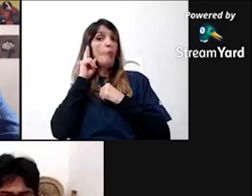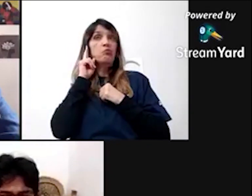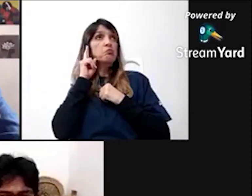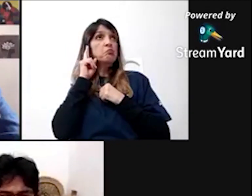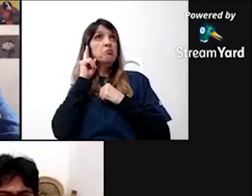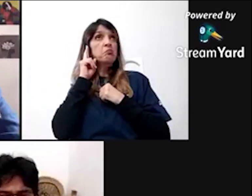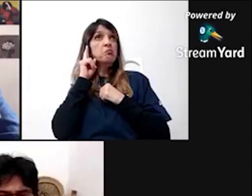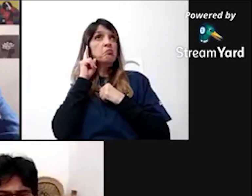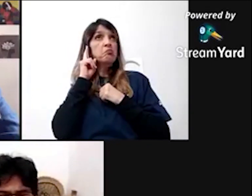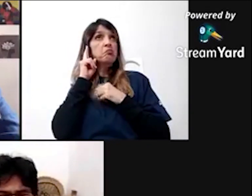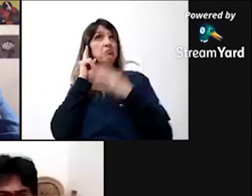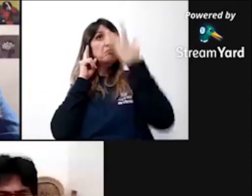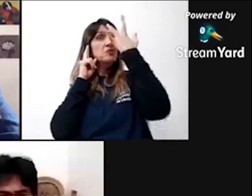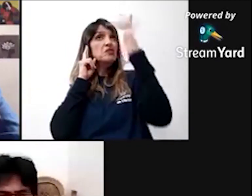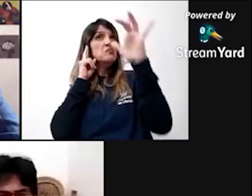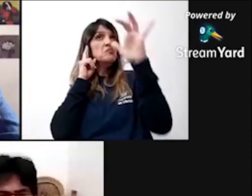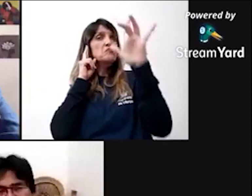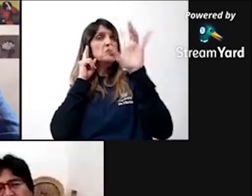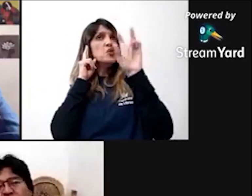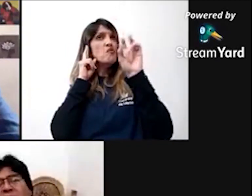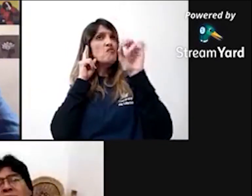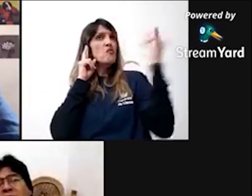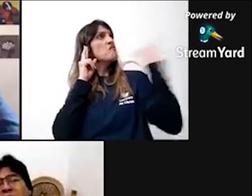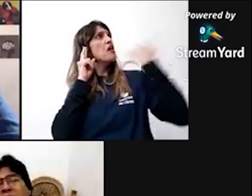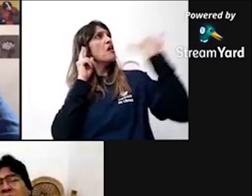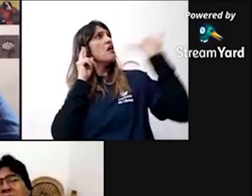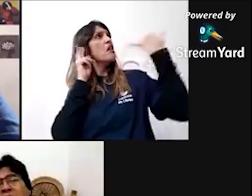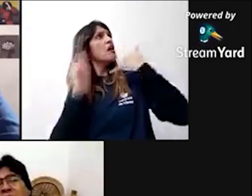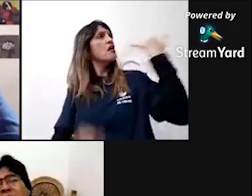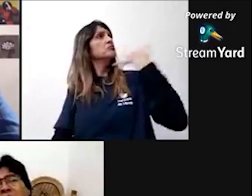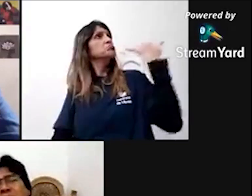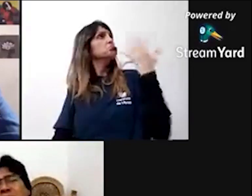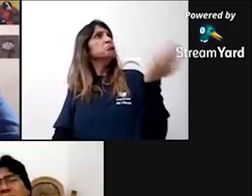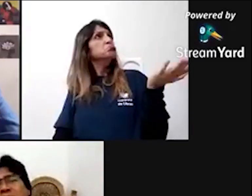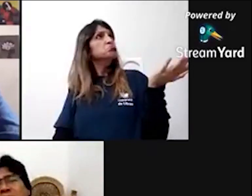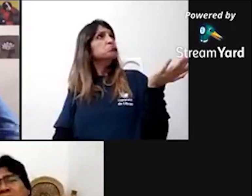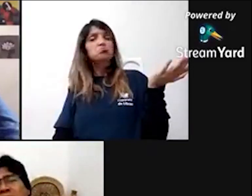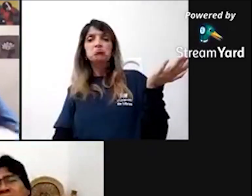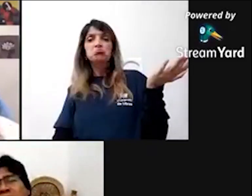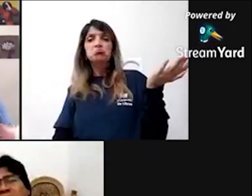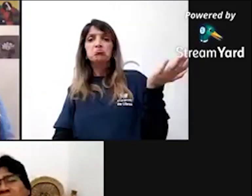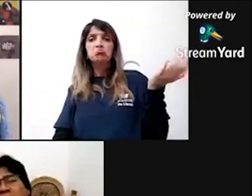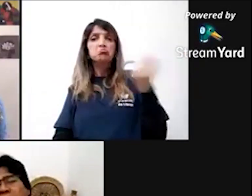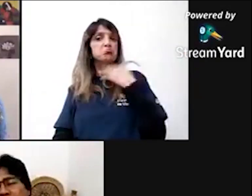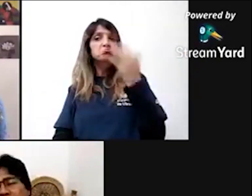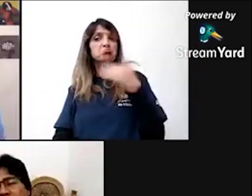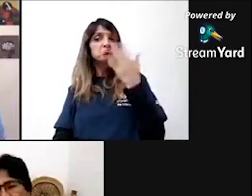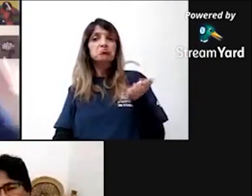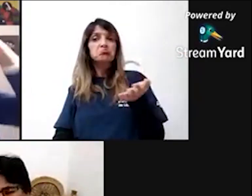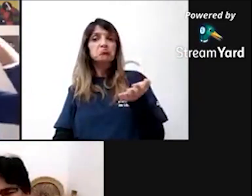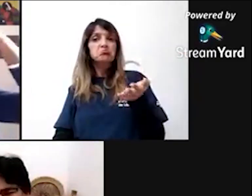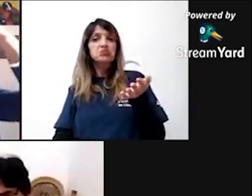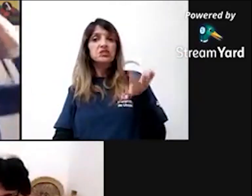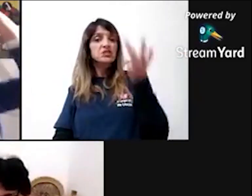porque eu não sabia que rio falava. Ou pelo menos não sabia que ele podia ser